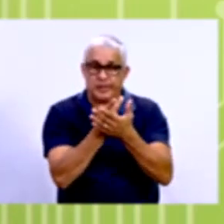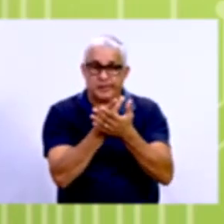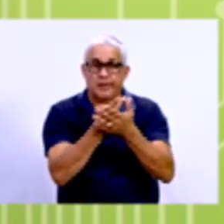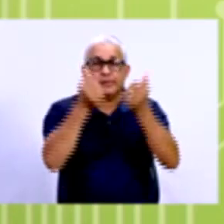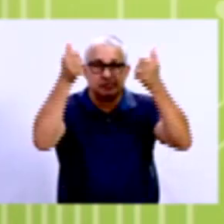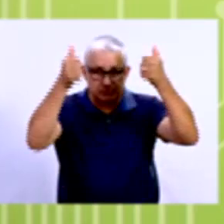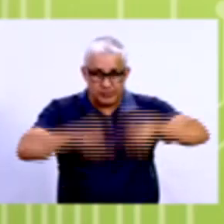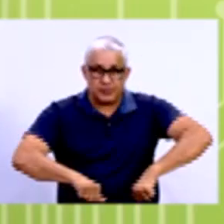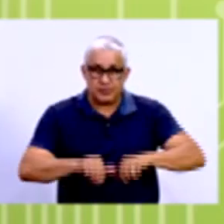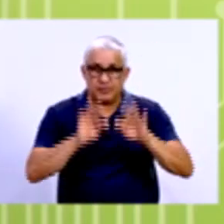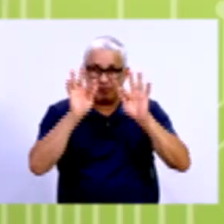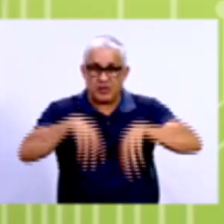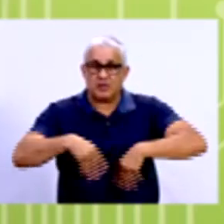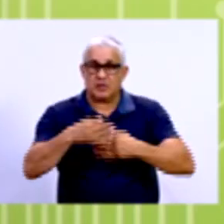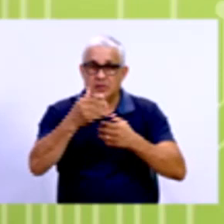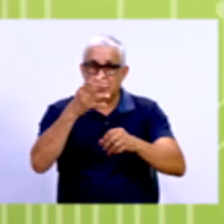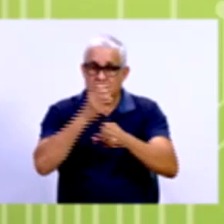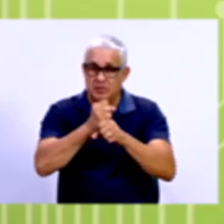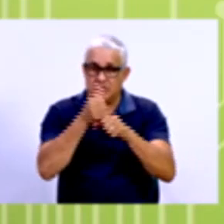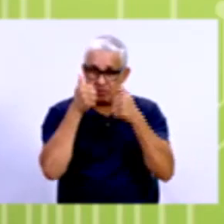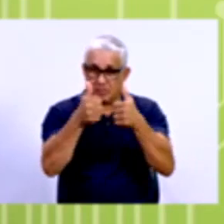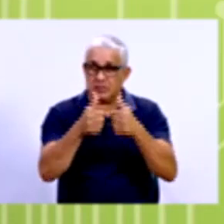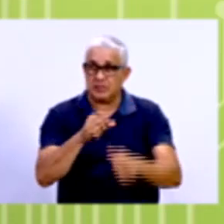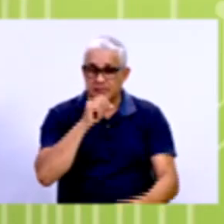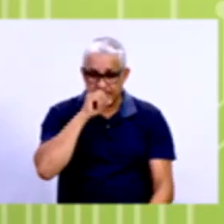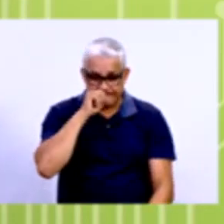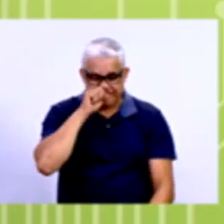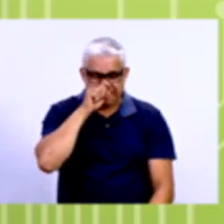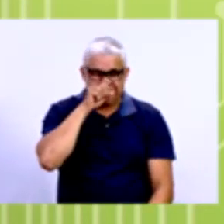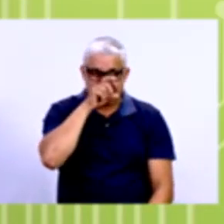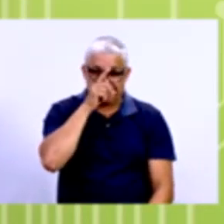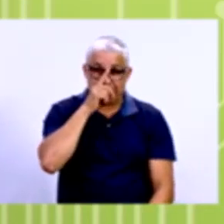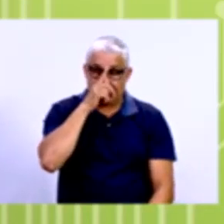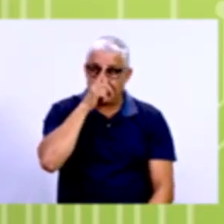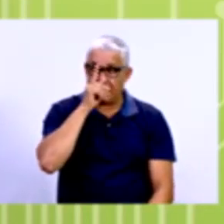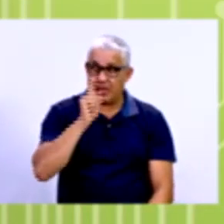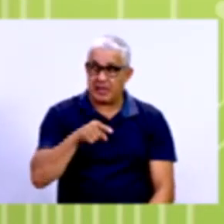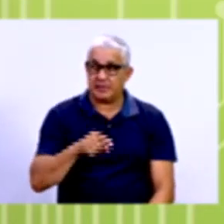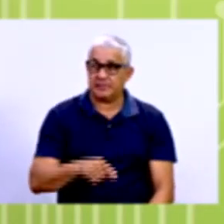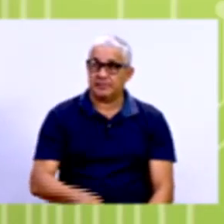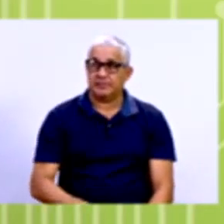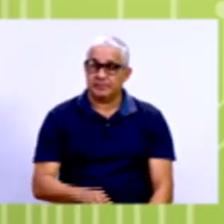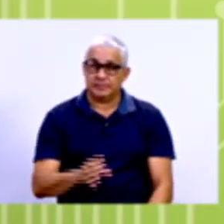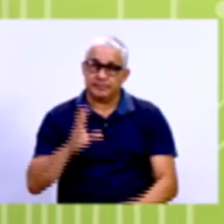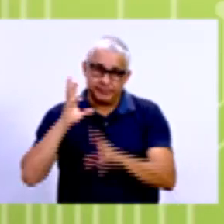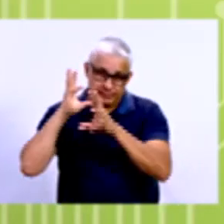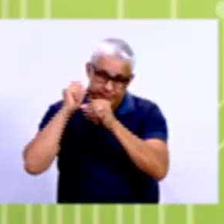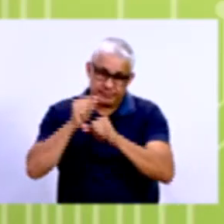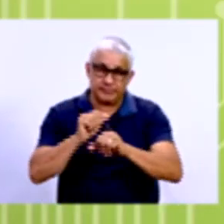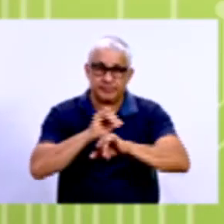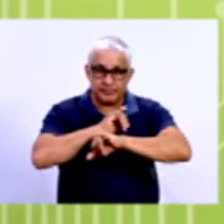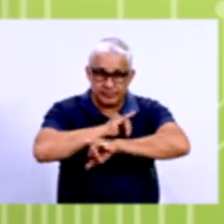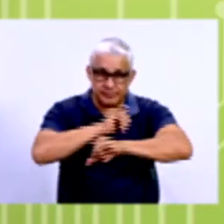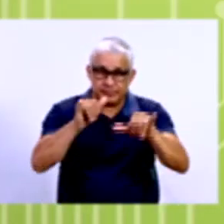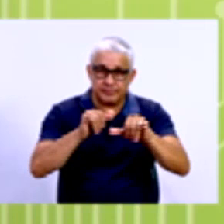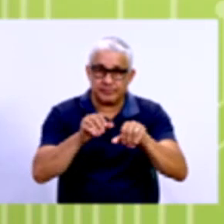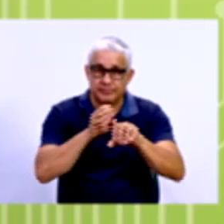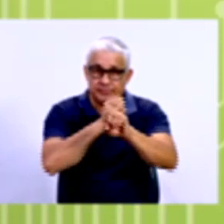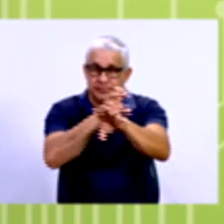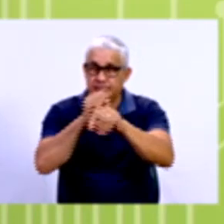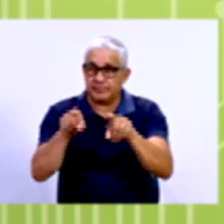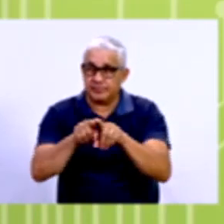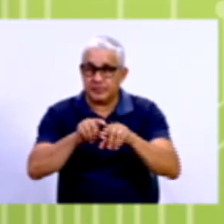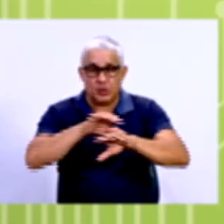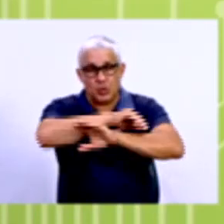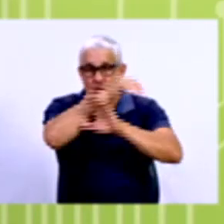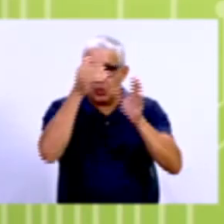resultado final também não vai dar certo, tá? Mas o que eu queria era dar uma repassada assim, ainda não deu pra gente falar de dentro